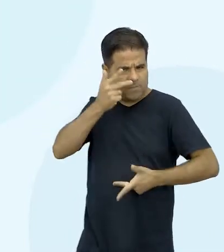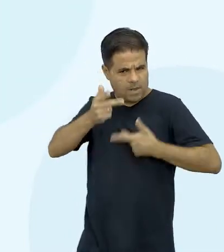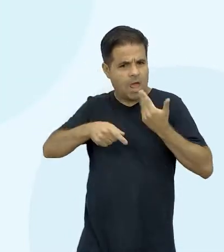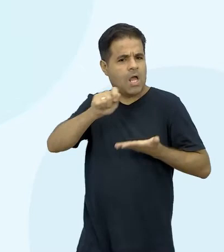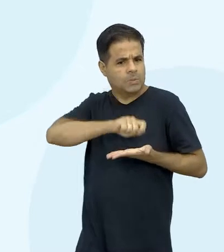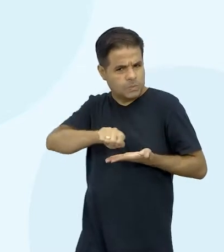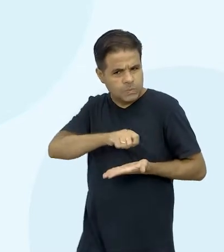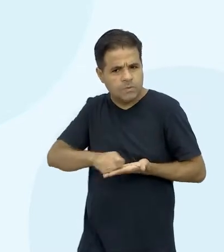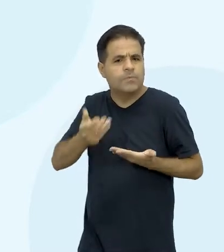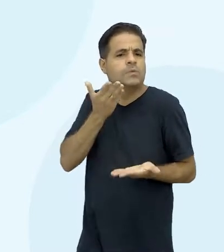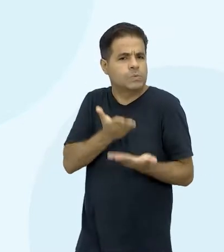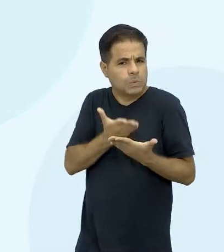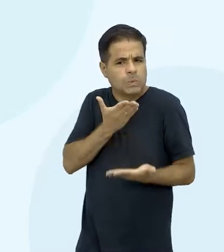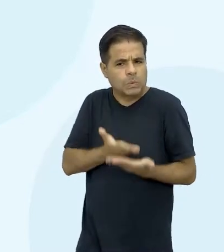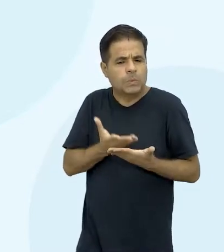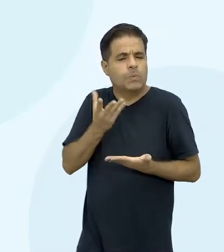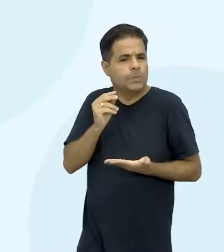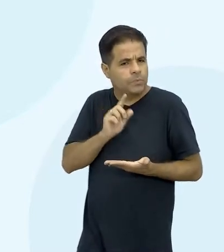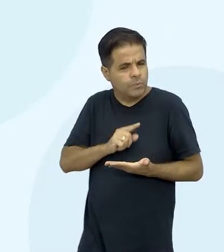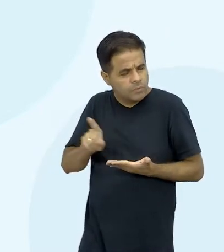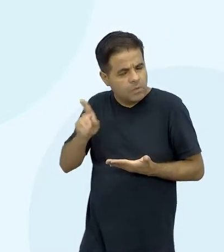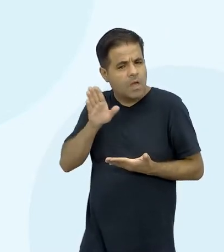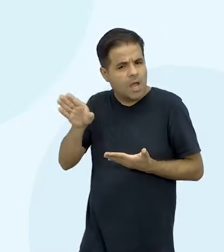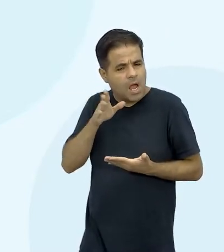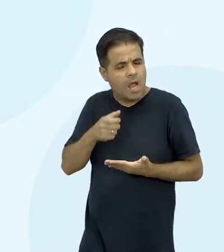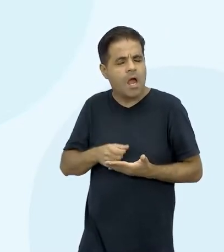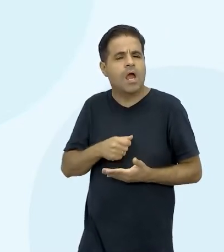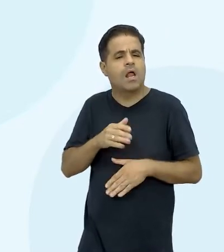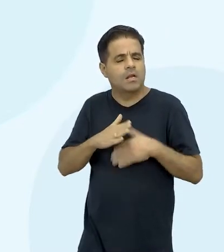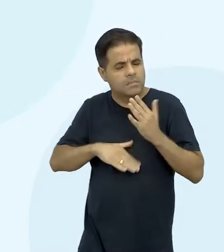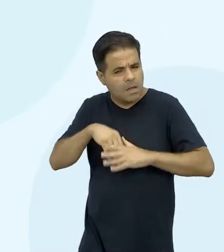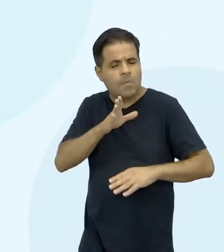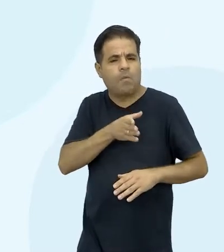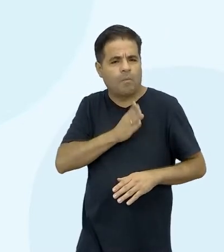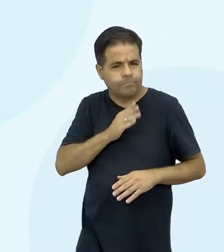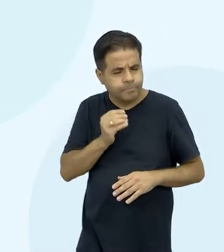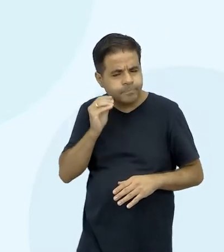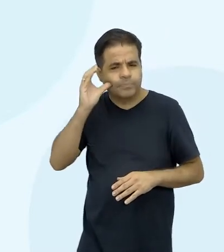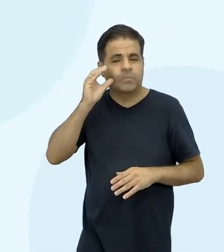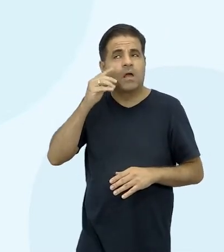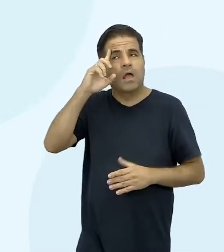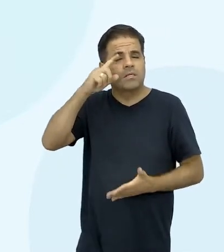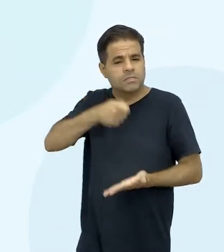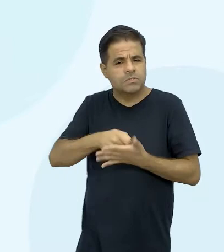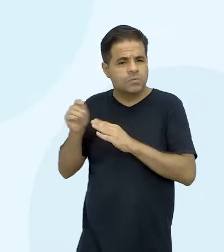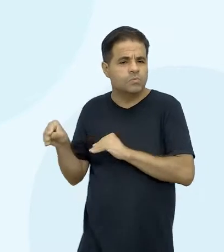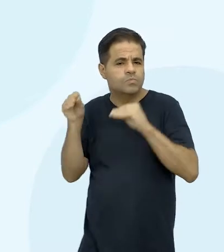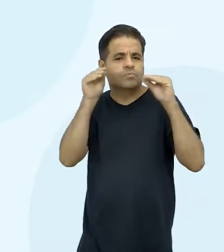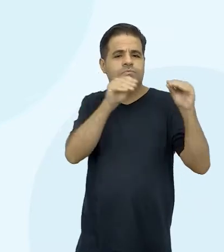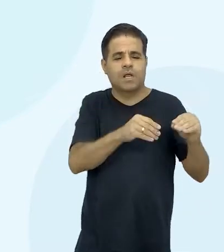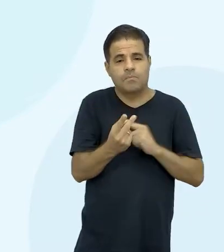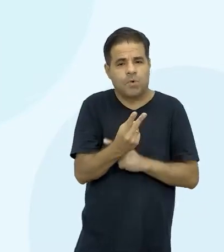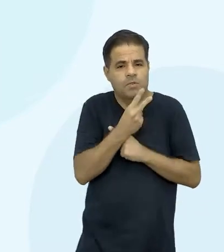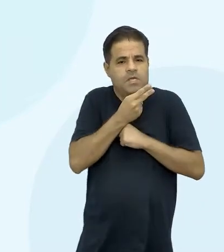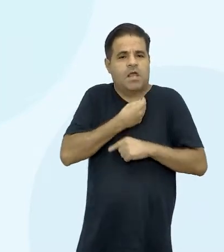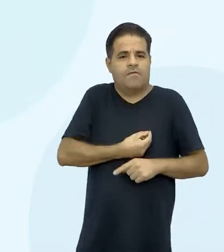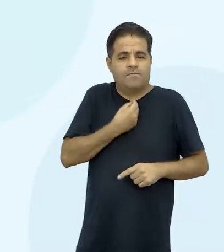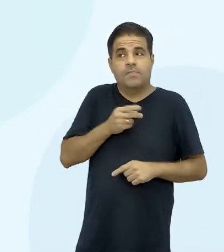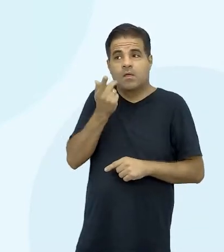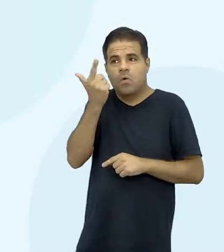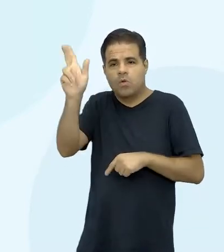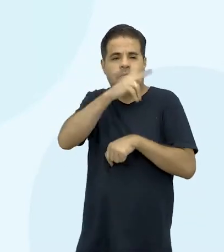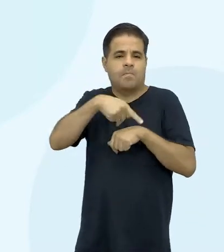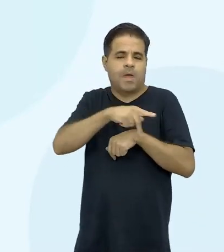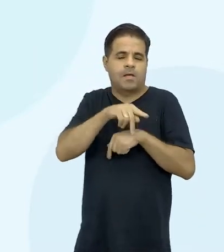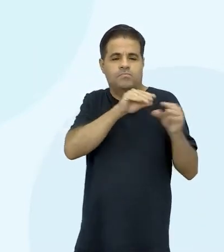pessoa que estudou bastante e que decidiu se mudar justamente para preservar sua vida. Ele foi para a Holanda,